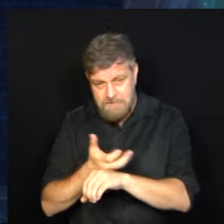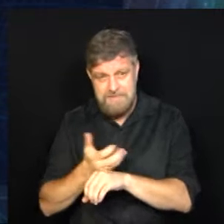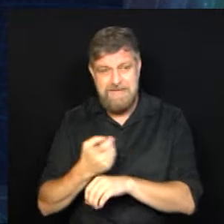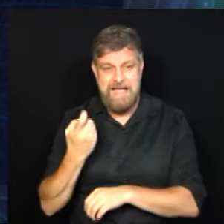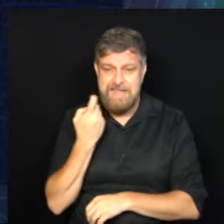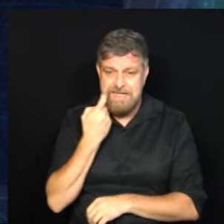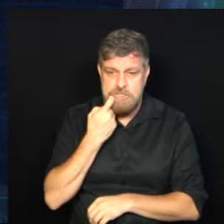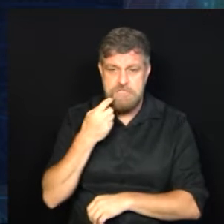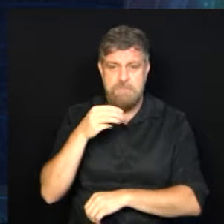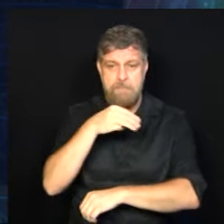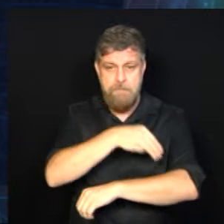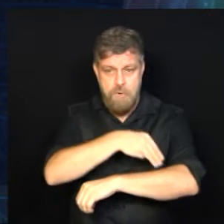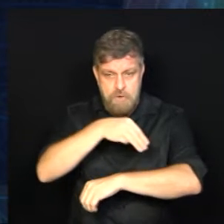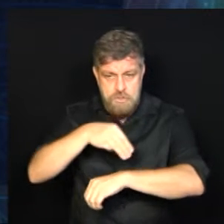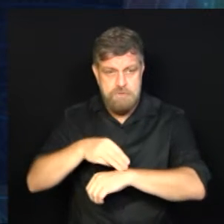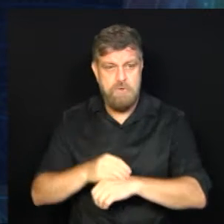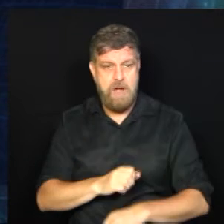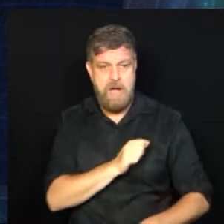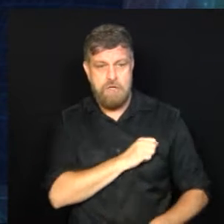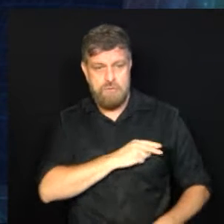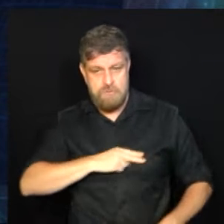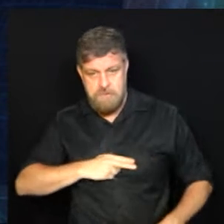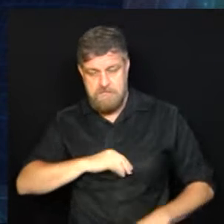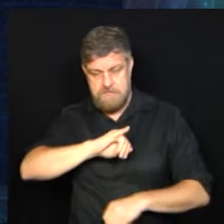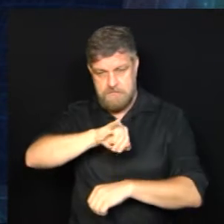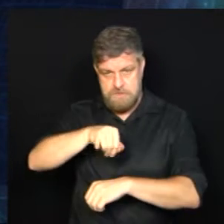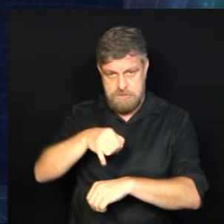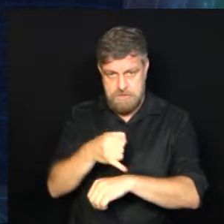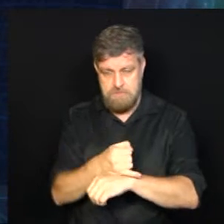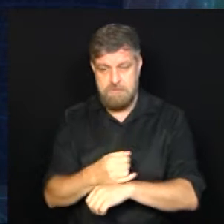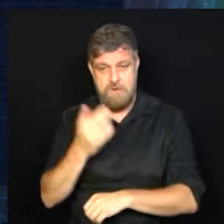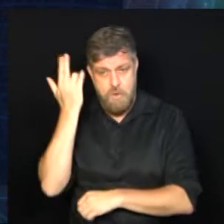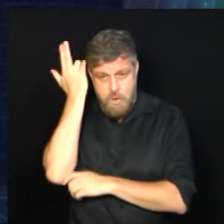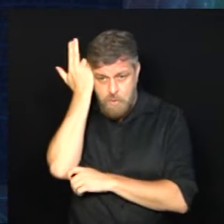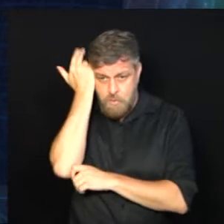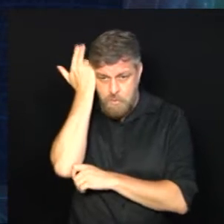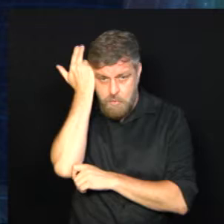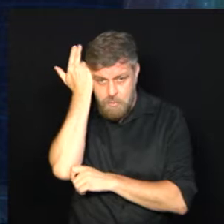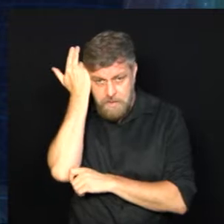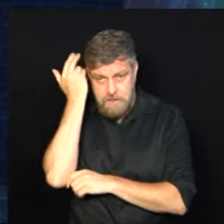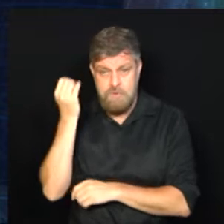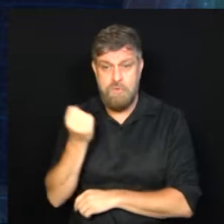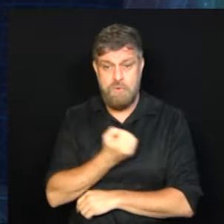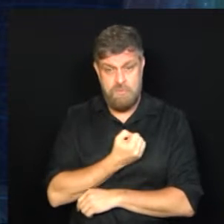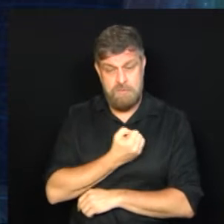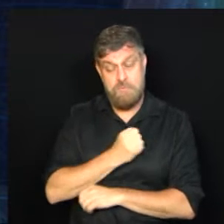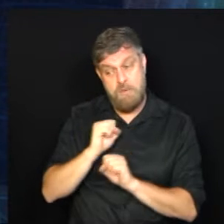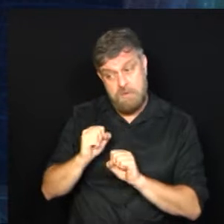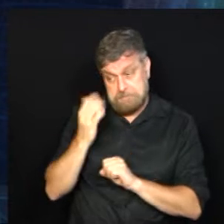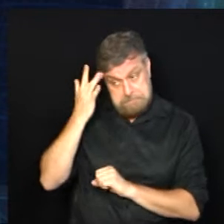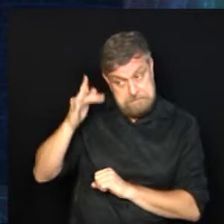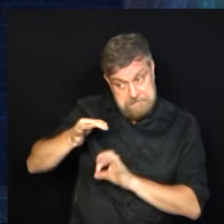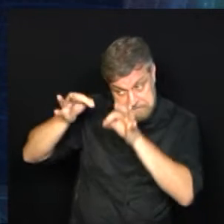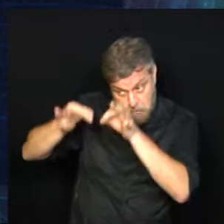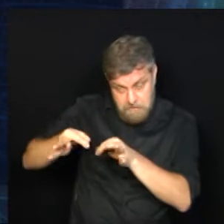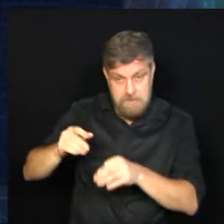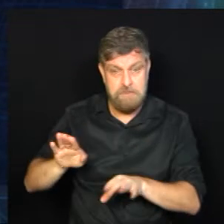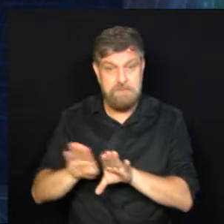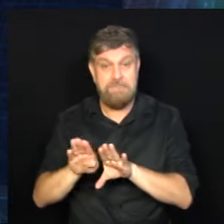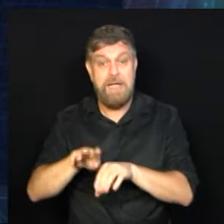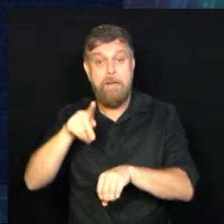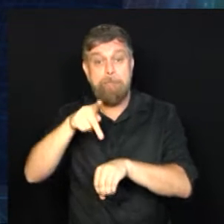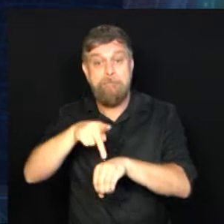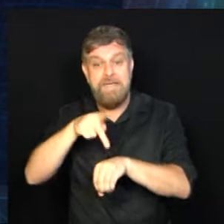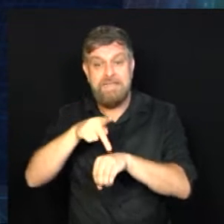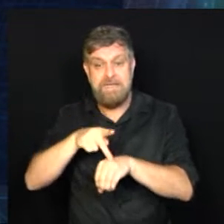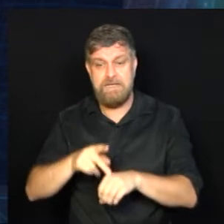Montemor, Vinhedo, Arthur Nogueira, Jaguariúna, Engenheiro Coelho, número que também pode estar subestimado, Pedreira.